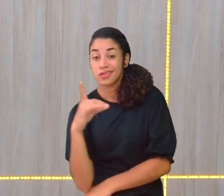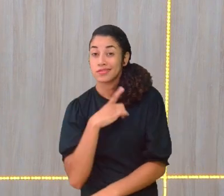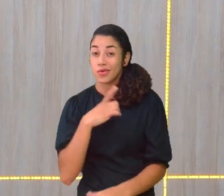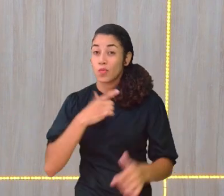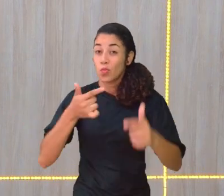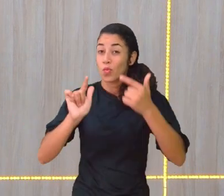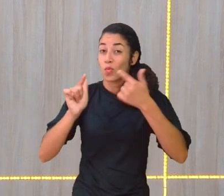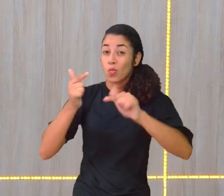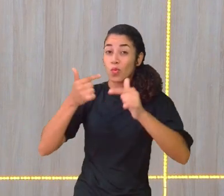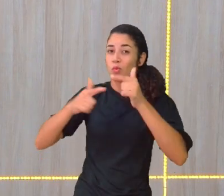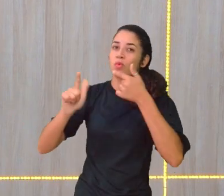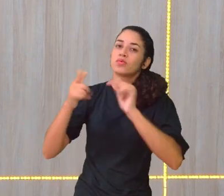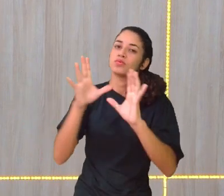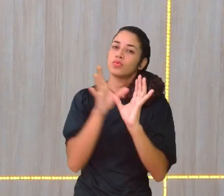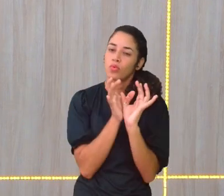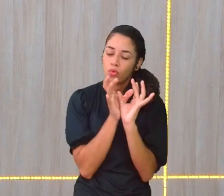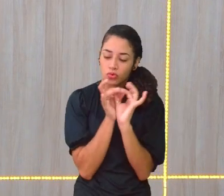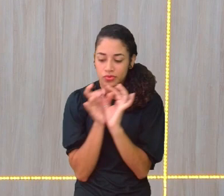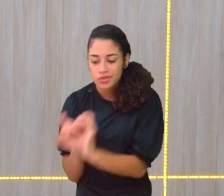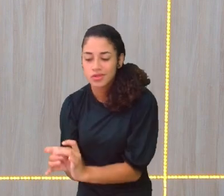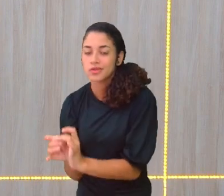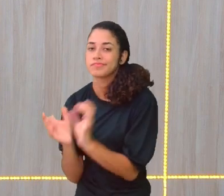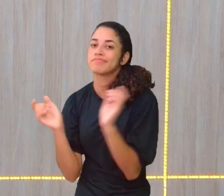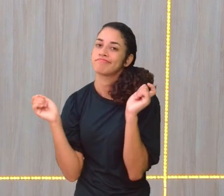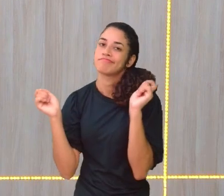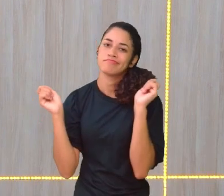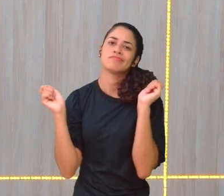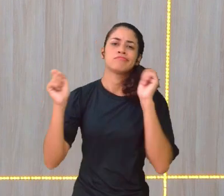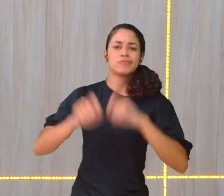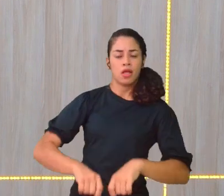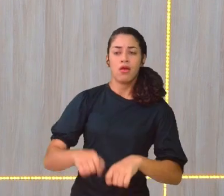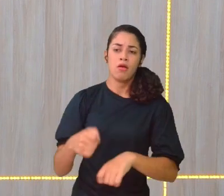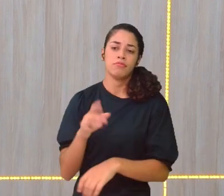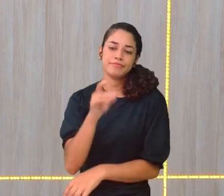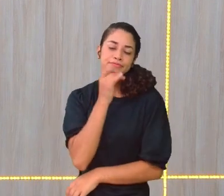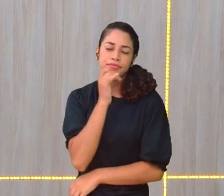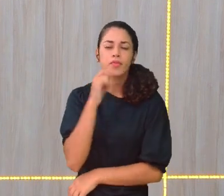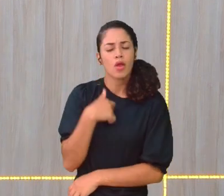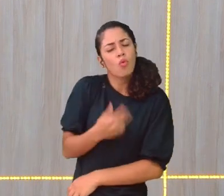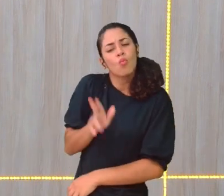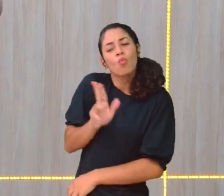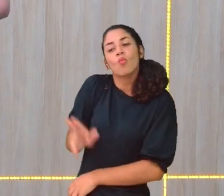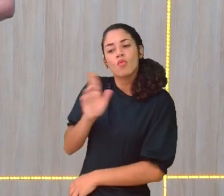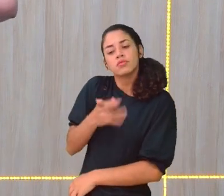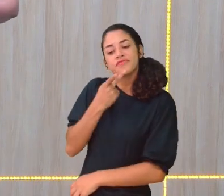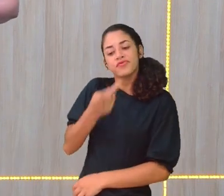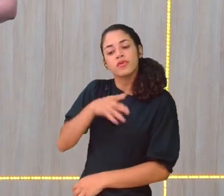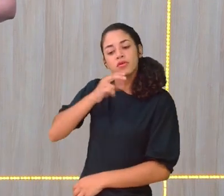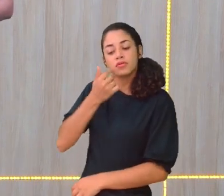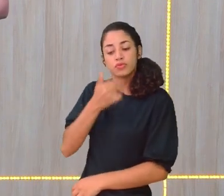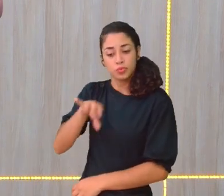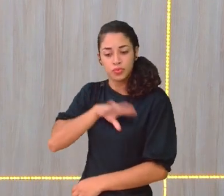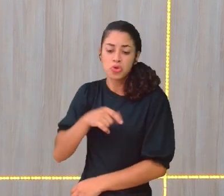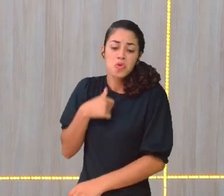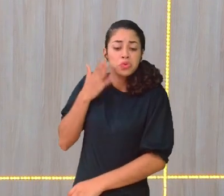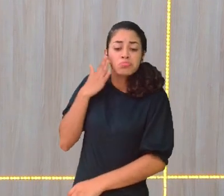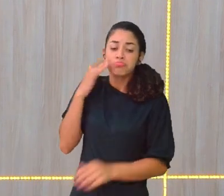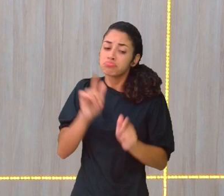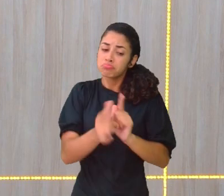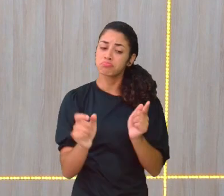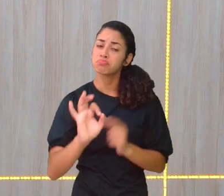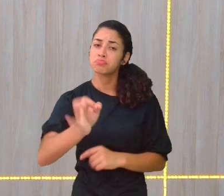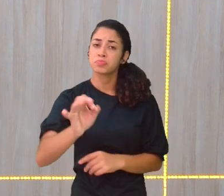outros contextos, não é? Que você pode afirmar assim, não, eu falo, eu sei gramática,